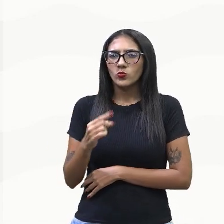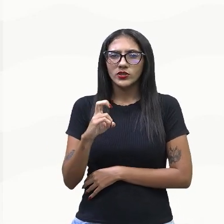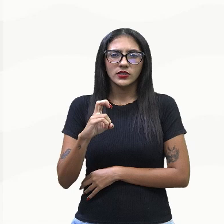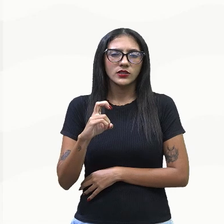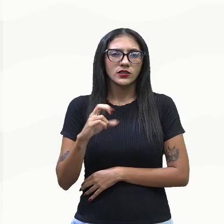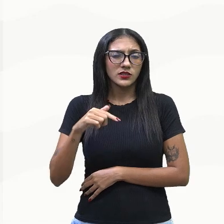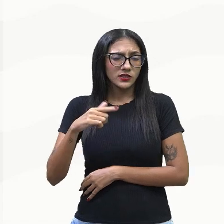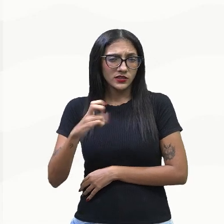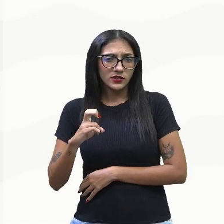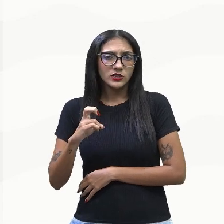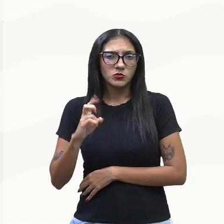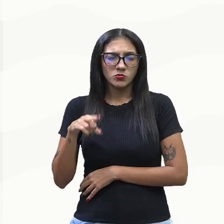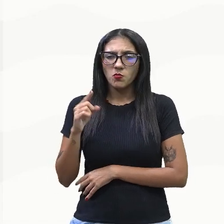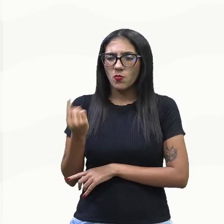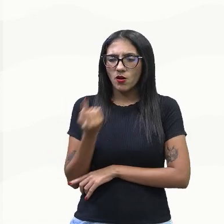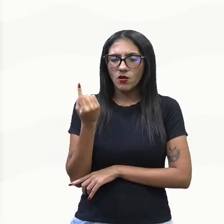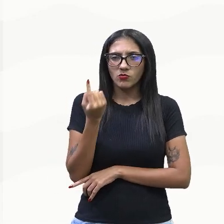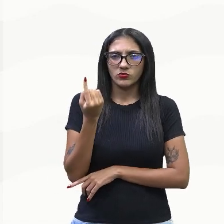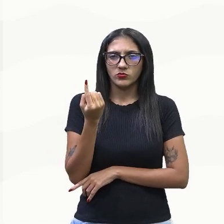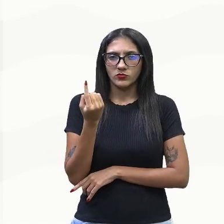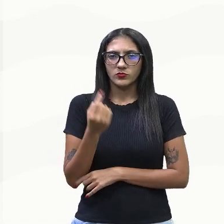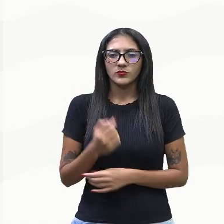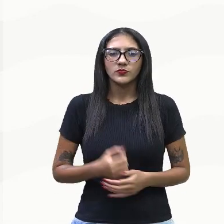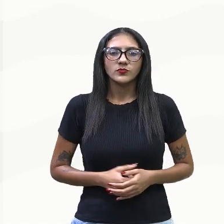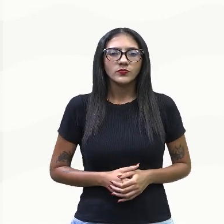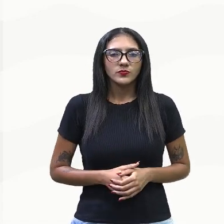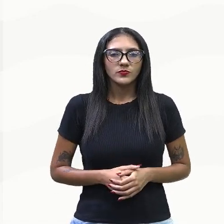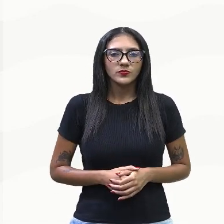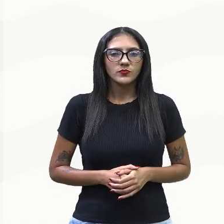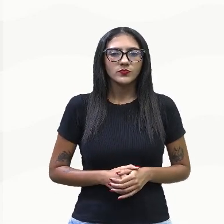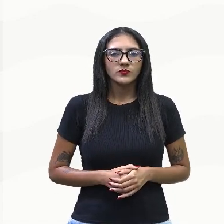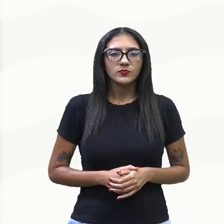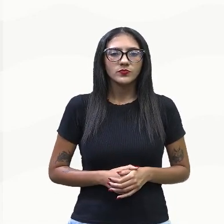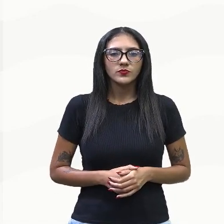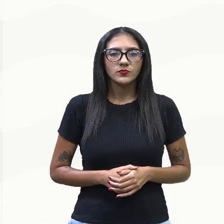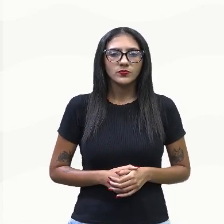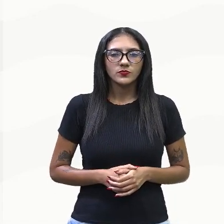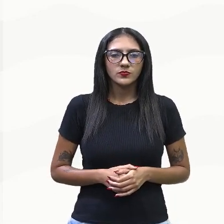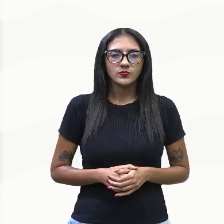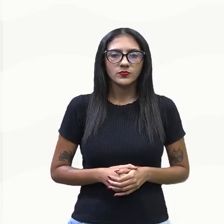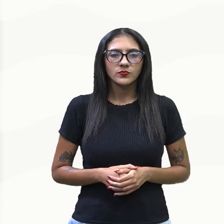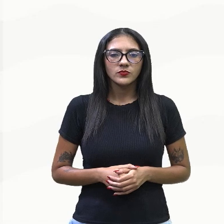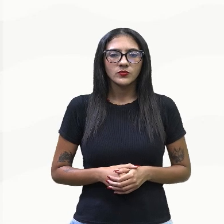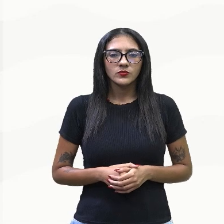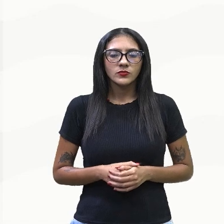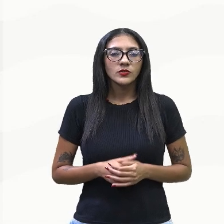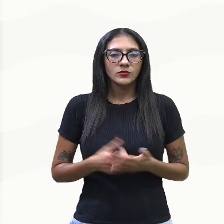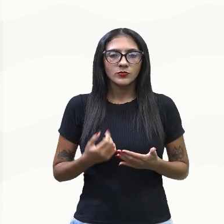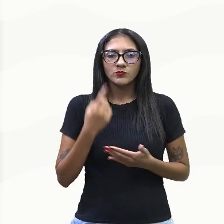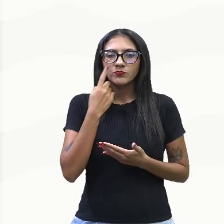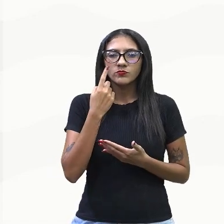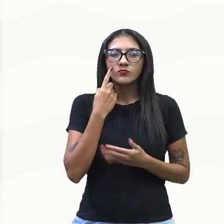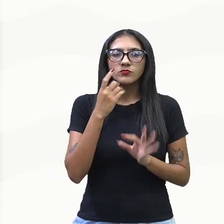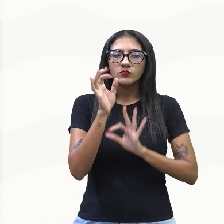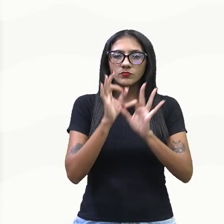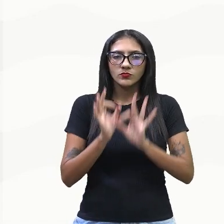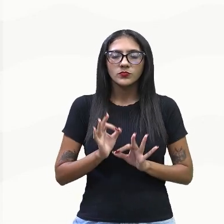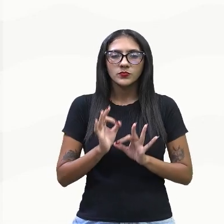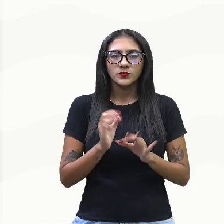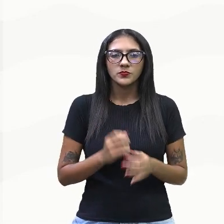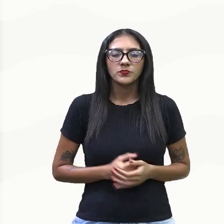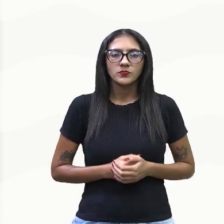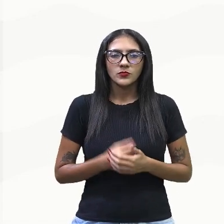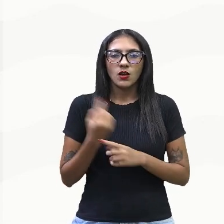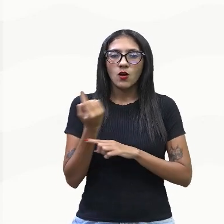alto, 1,75 m. Então, vamos pegar a altura do Cauã e colocar bem aqui, ó. A altura do Cauã vem para